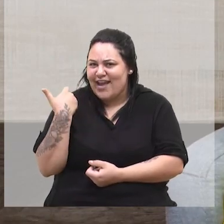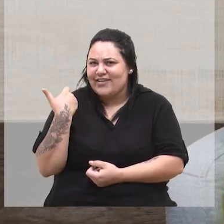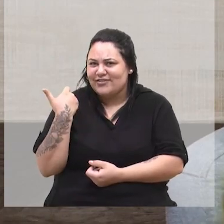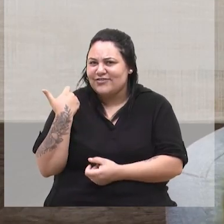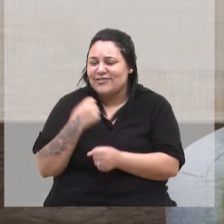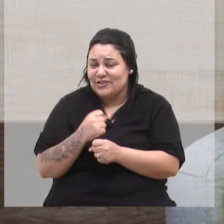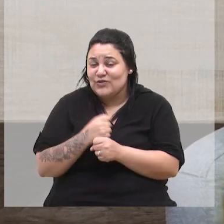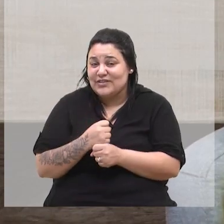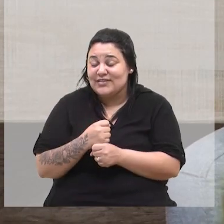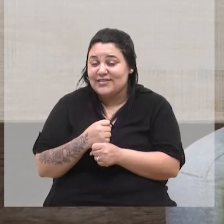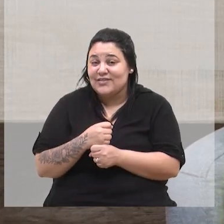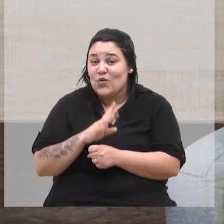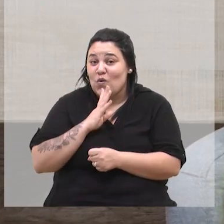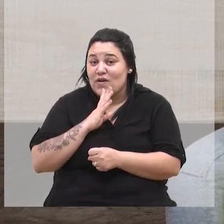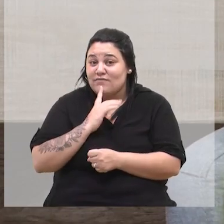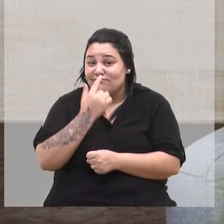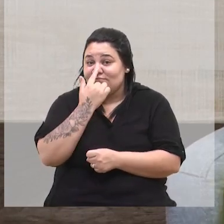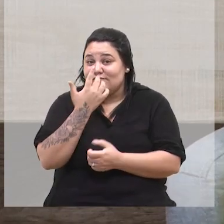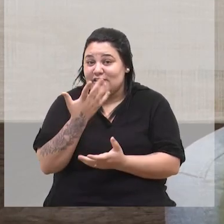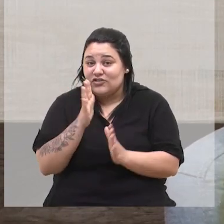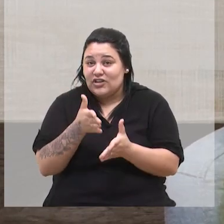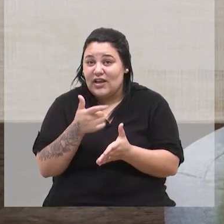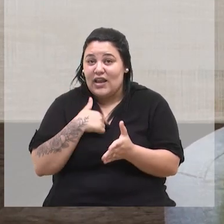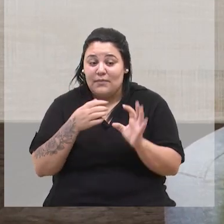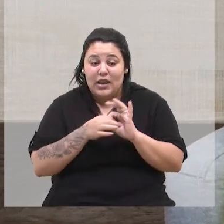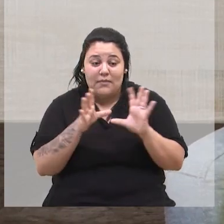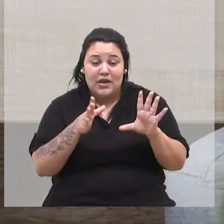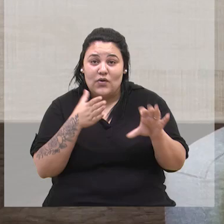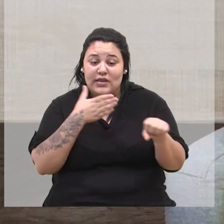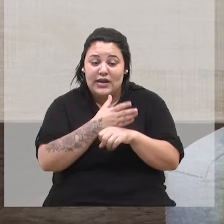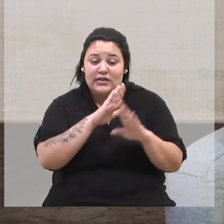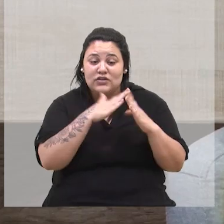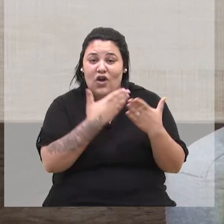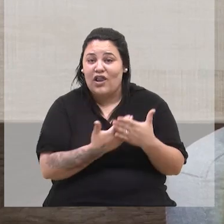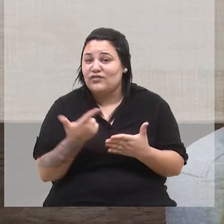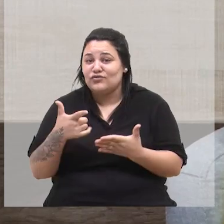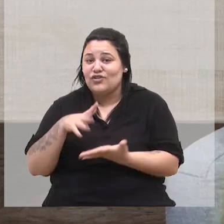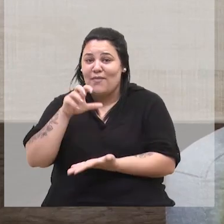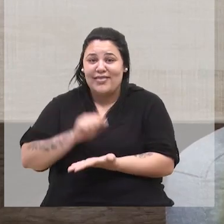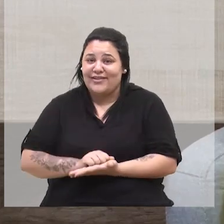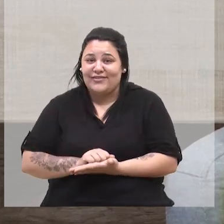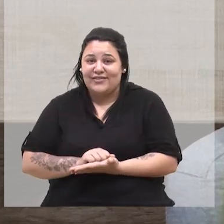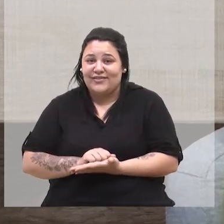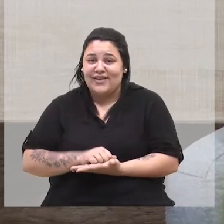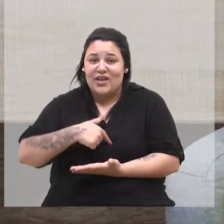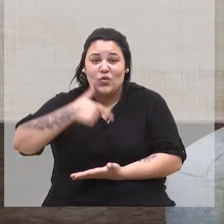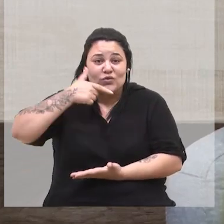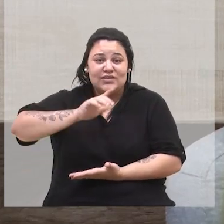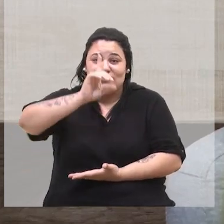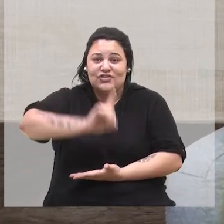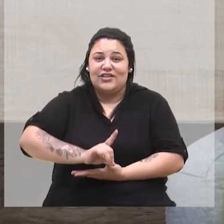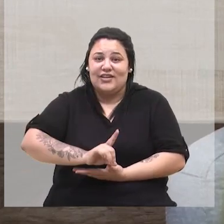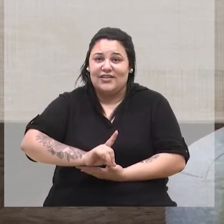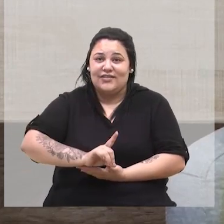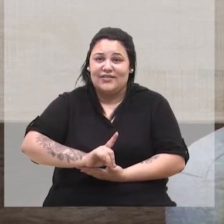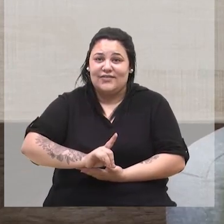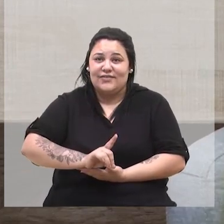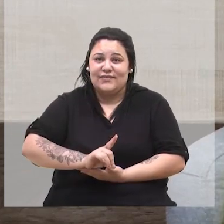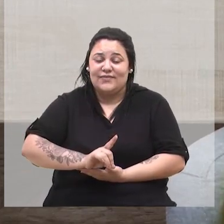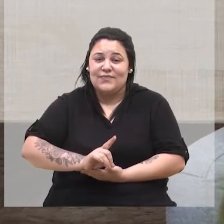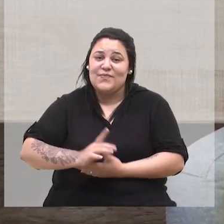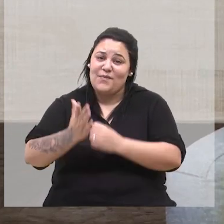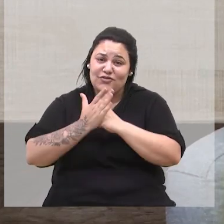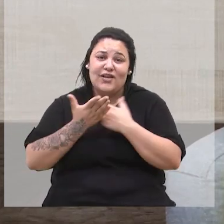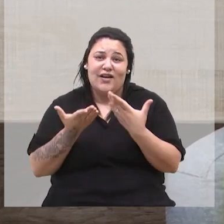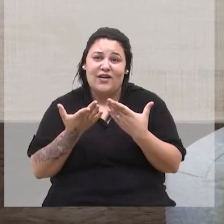na escola sem ter o direito de estar matriculada. Então, eu garanti o direito sem ter